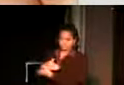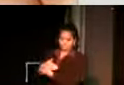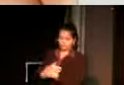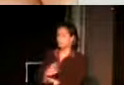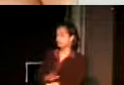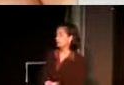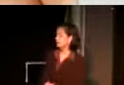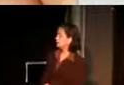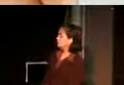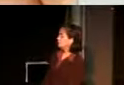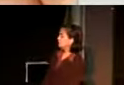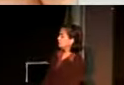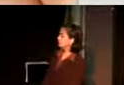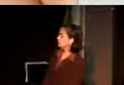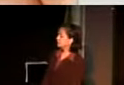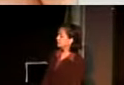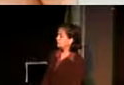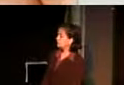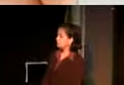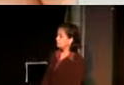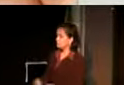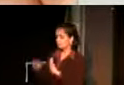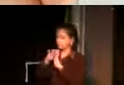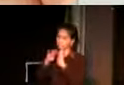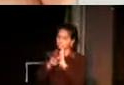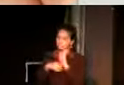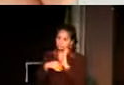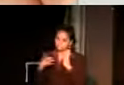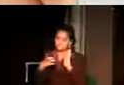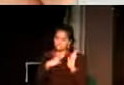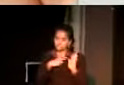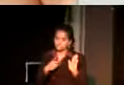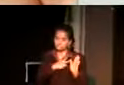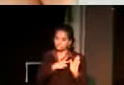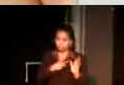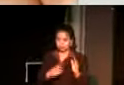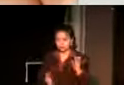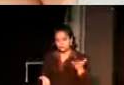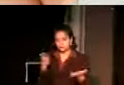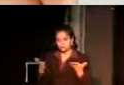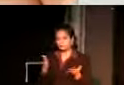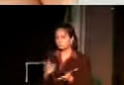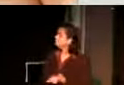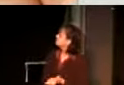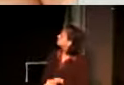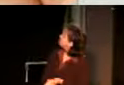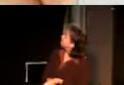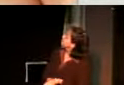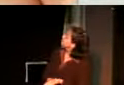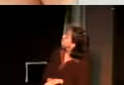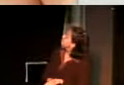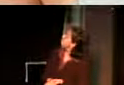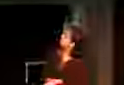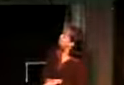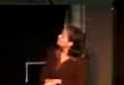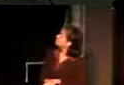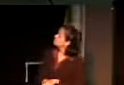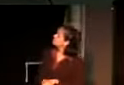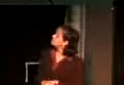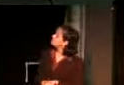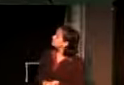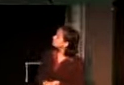Muitas coisas passam pela cabeça padrões pessoais jeitos de ver de enxergar essas pessoas